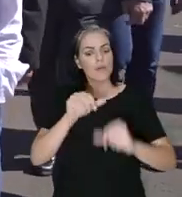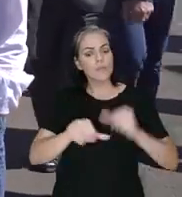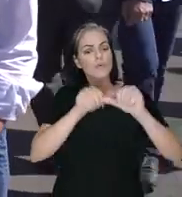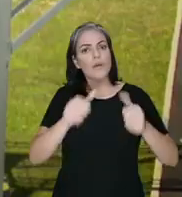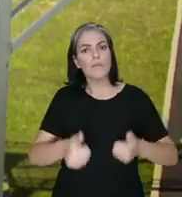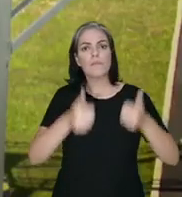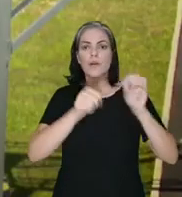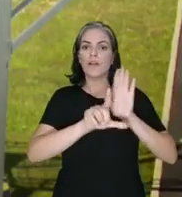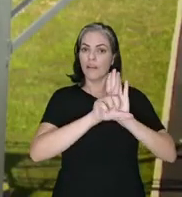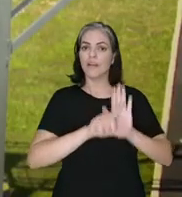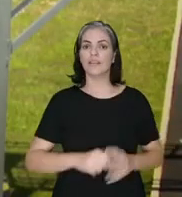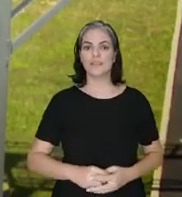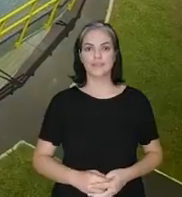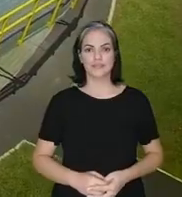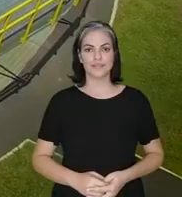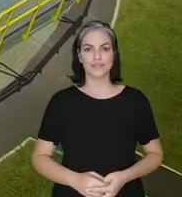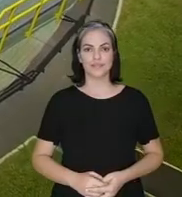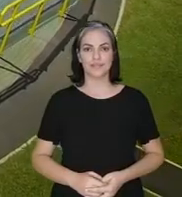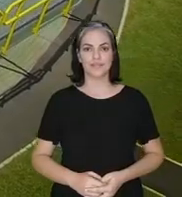modernizar a legislação.